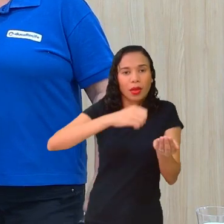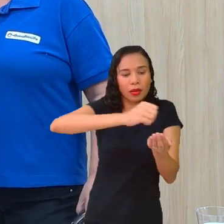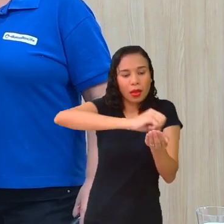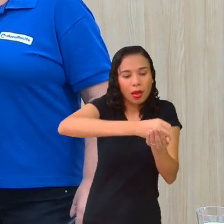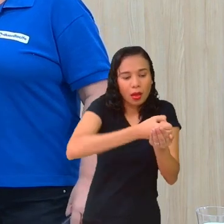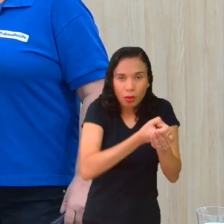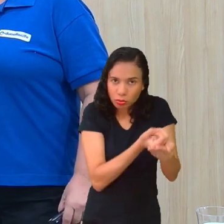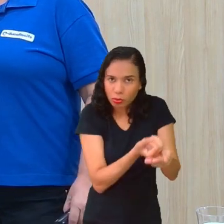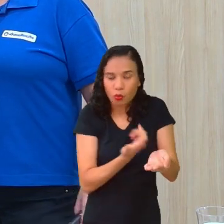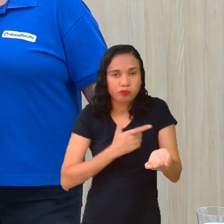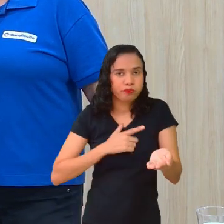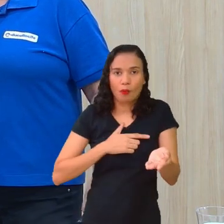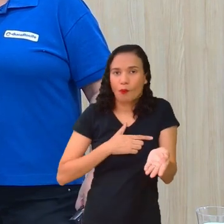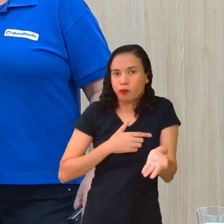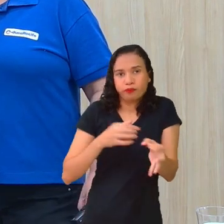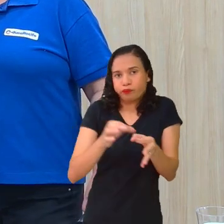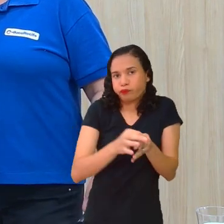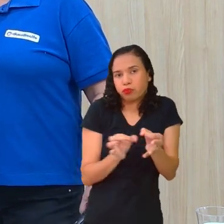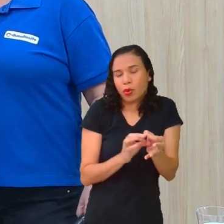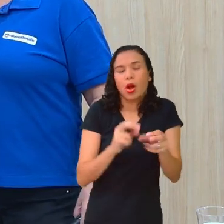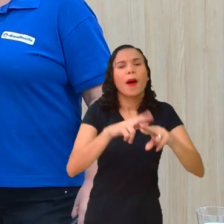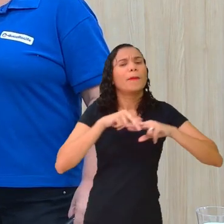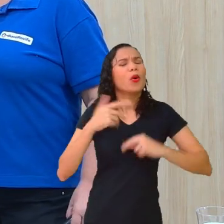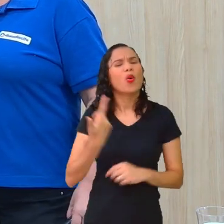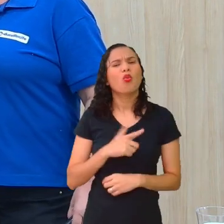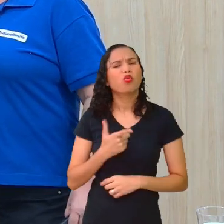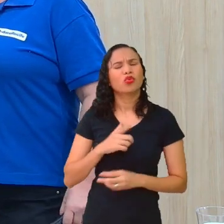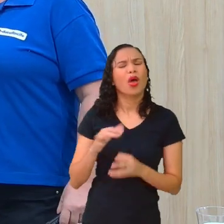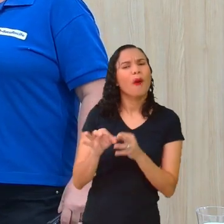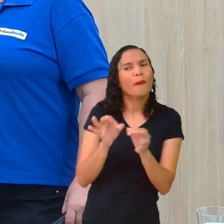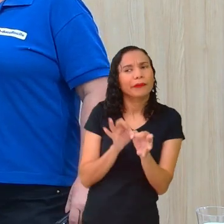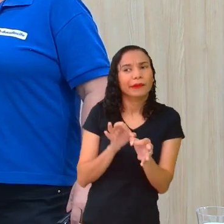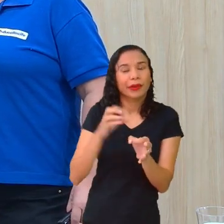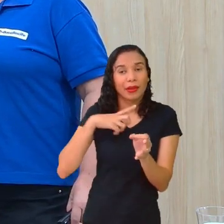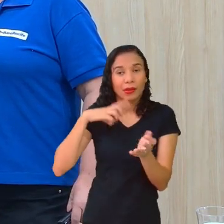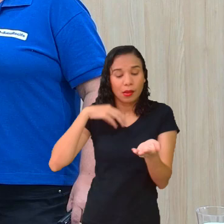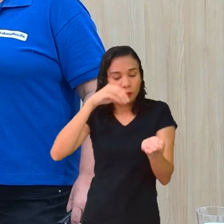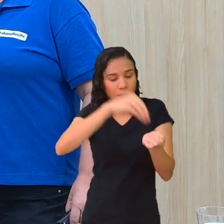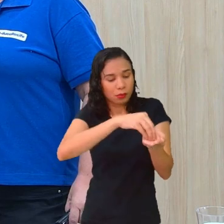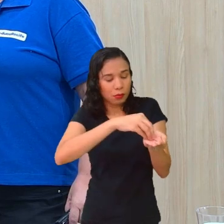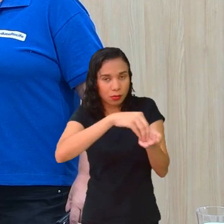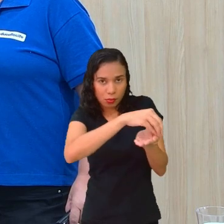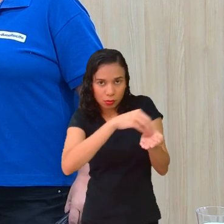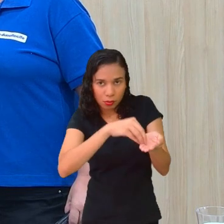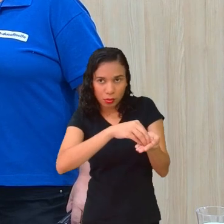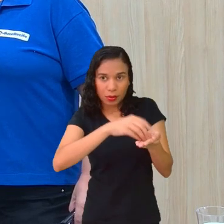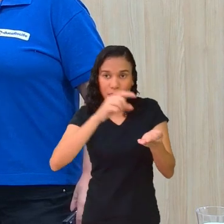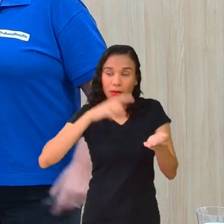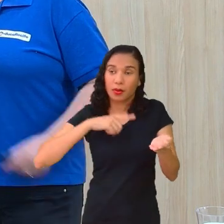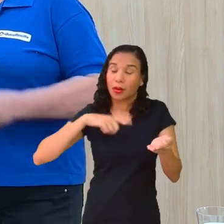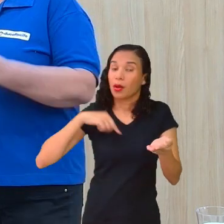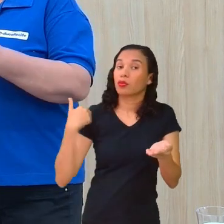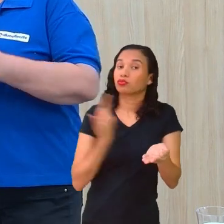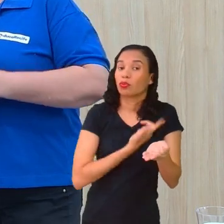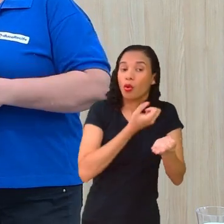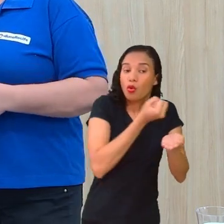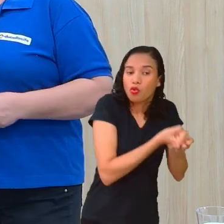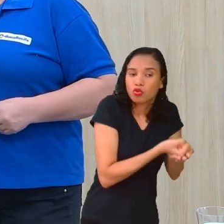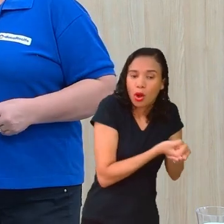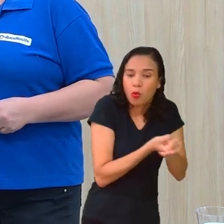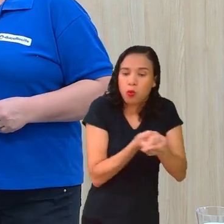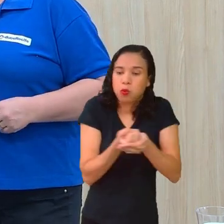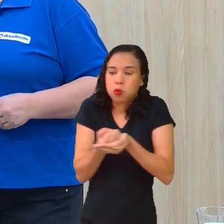anuclear, ou seja, ela não tem núcleo. Por que ela não tem núcleo? Porque é aqui nesse espaço, onde antes estava o núcleo, que ela vai transportar